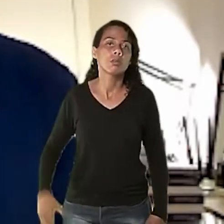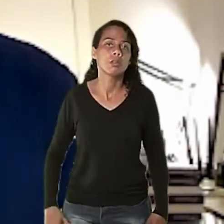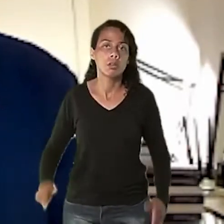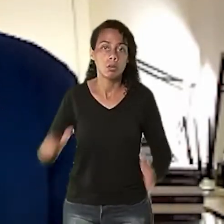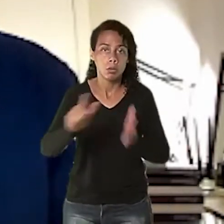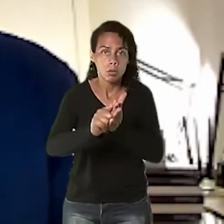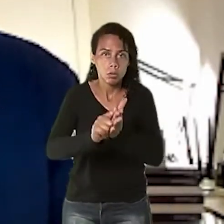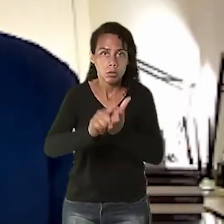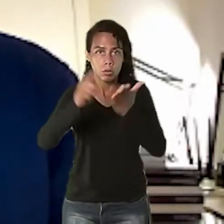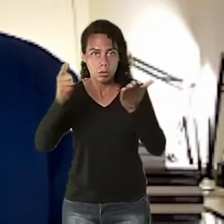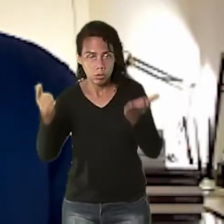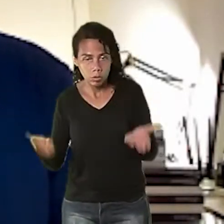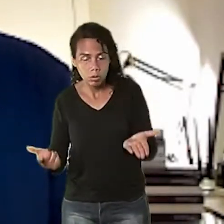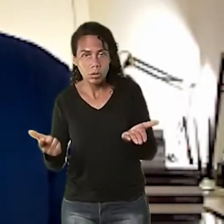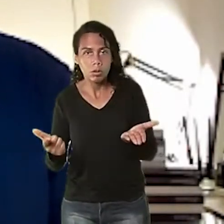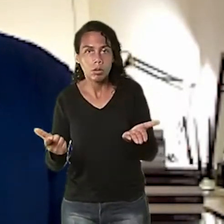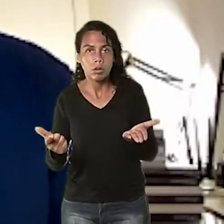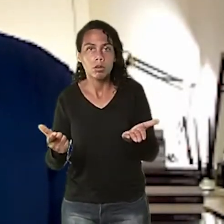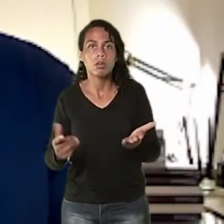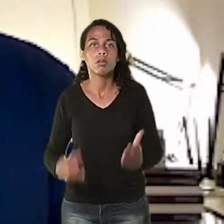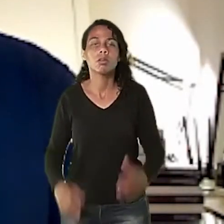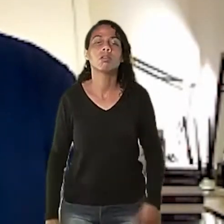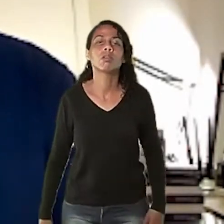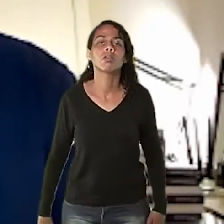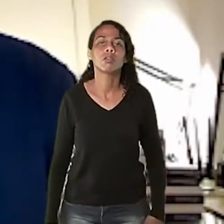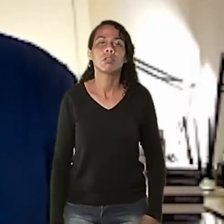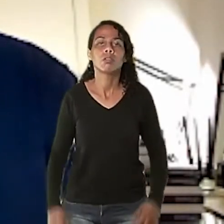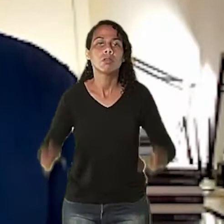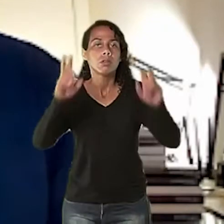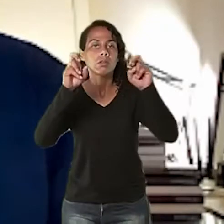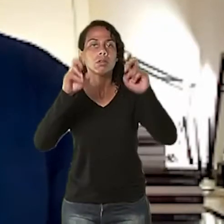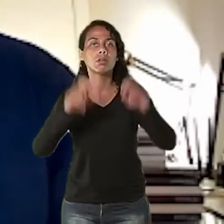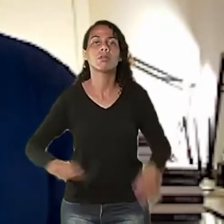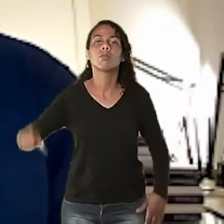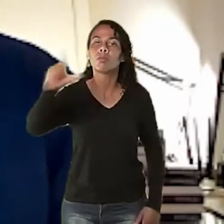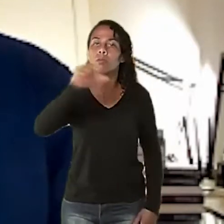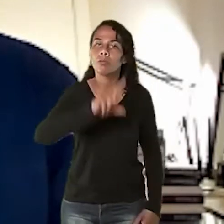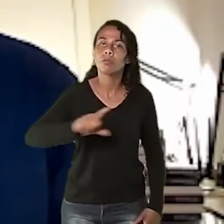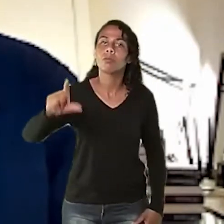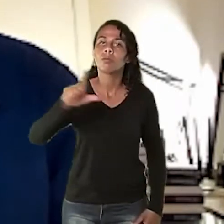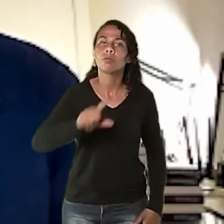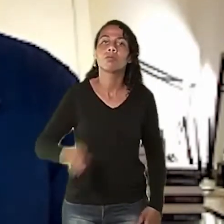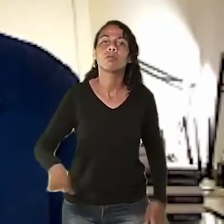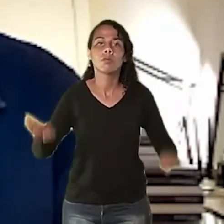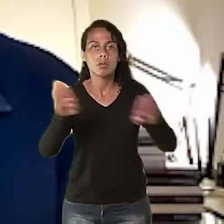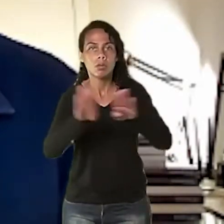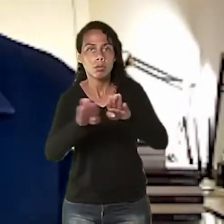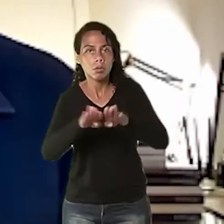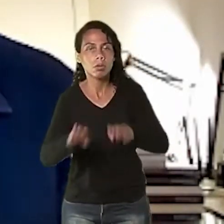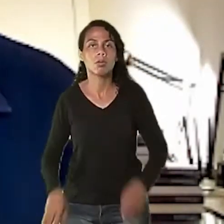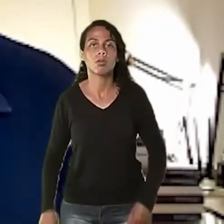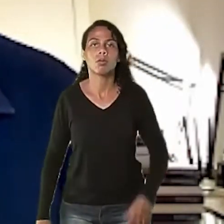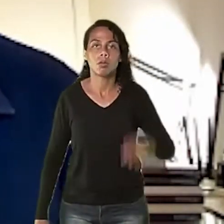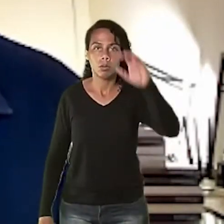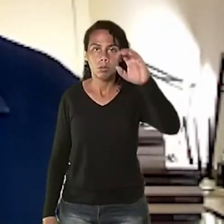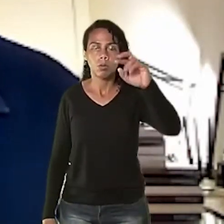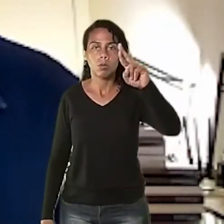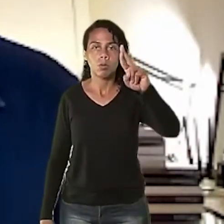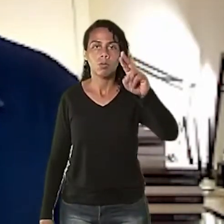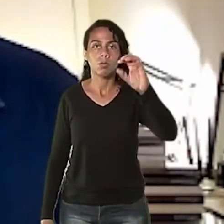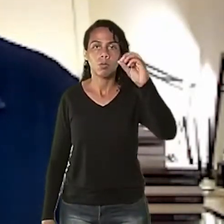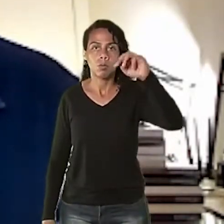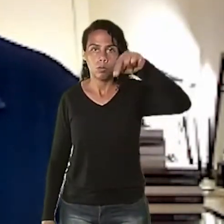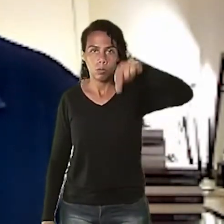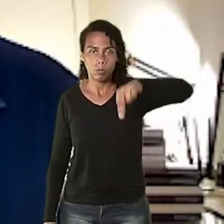porque a crônica nas últimas décadas, isso não é uma coisa recente, ela começou a ser, o espaço dela no jornal começou a ser ocupado